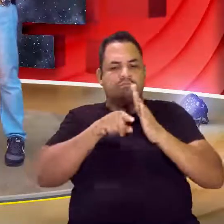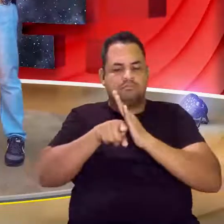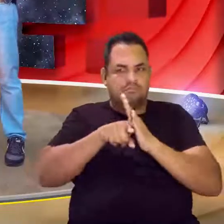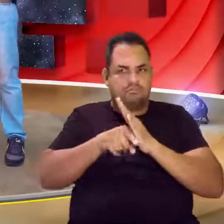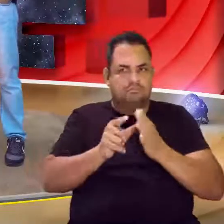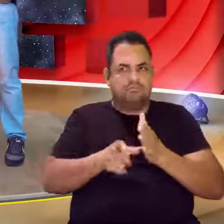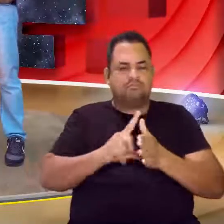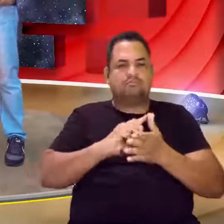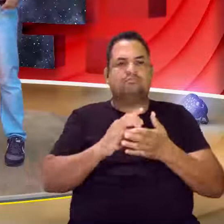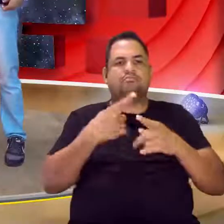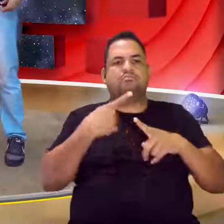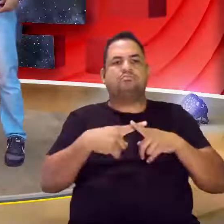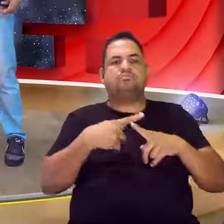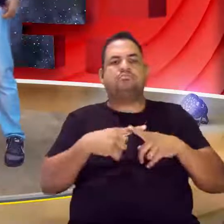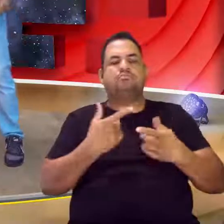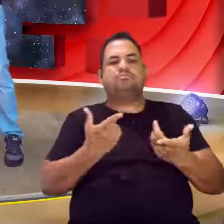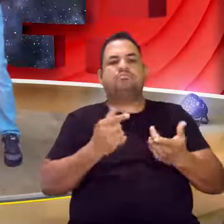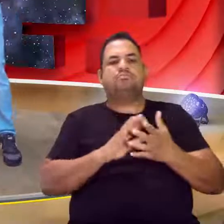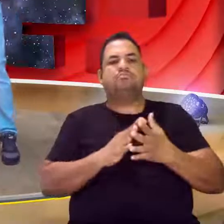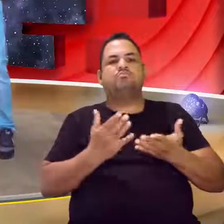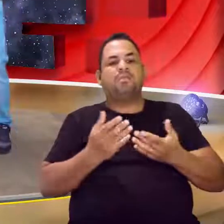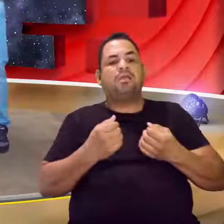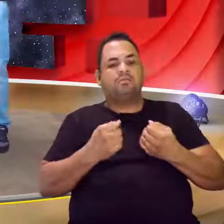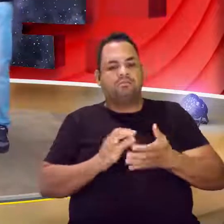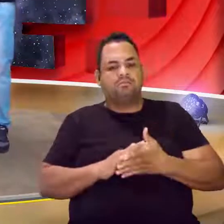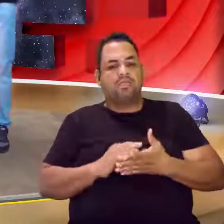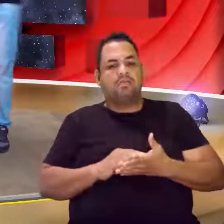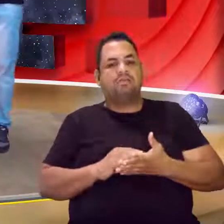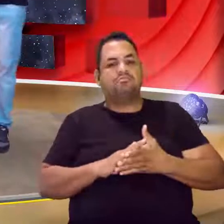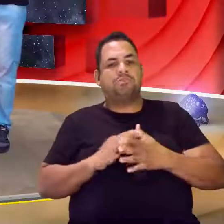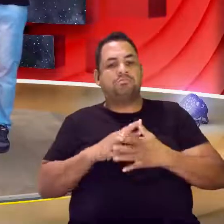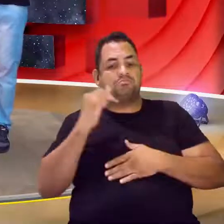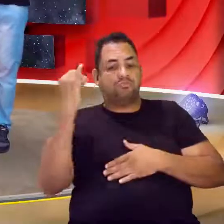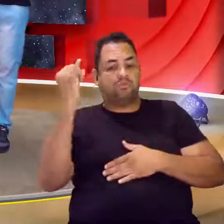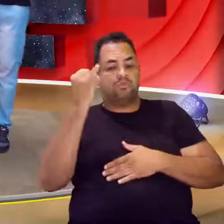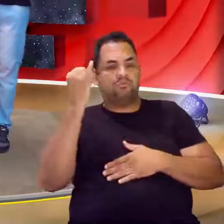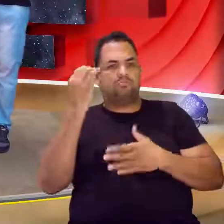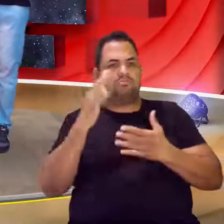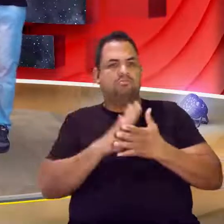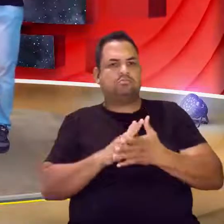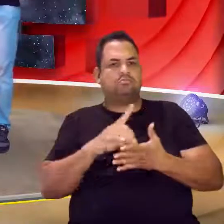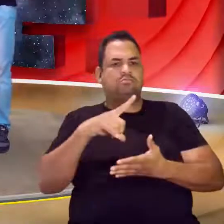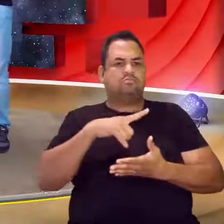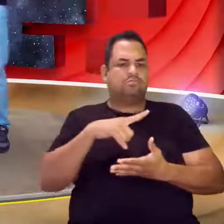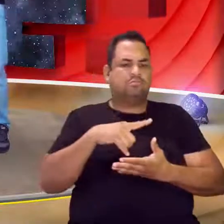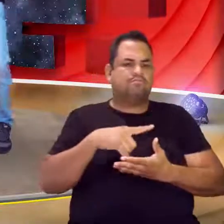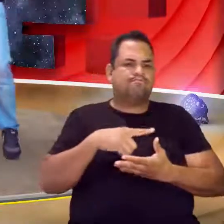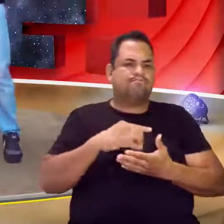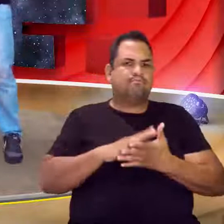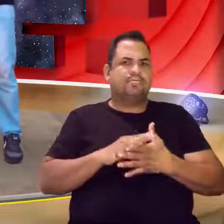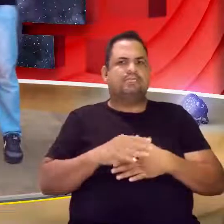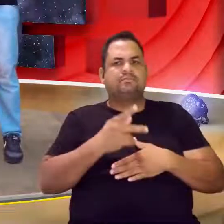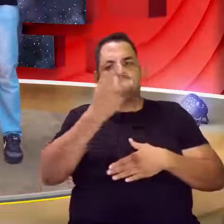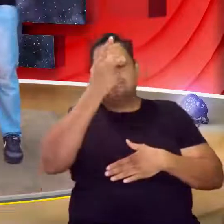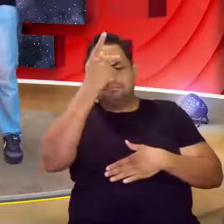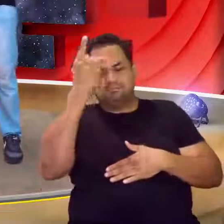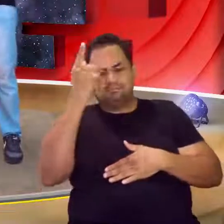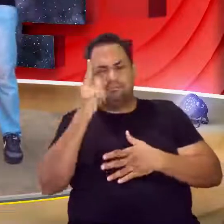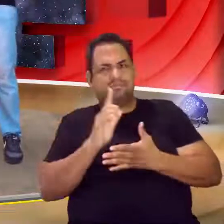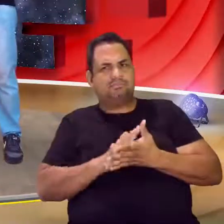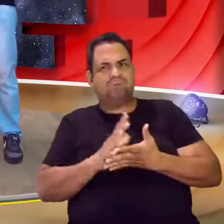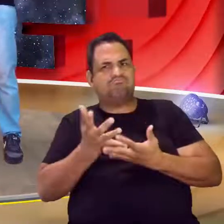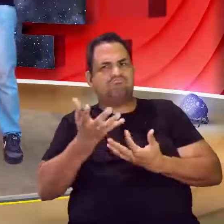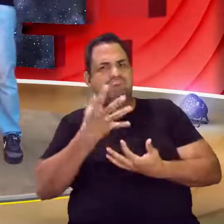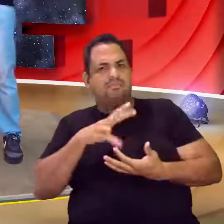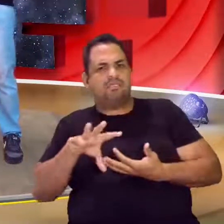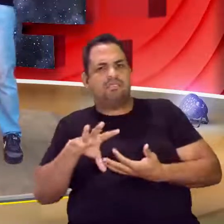pré-teste atrás disso, porque são coisas muito sérias, né? E às vezes tem questão que dá recurso, que as pessoas não aceitam daquela forma, falam,